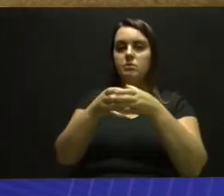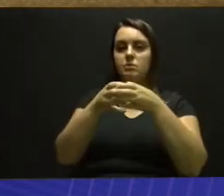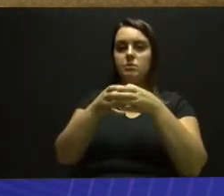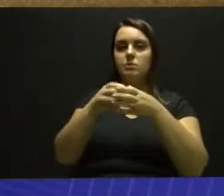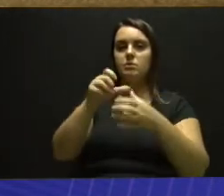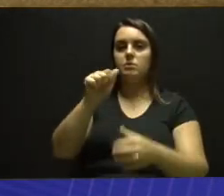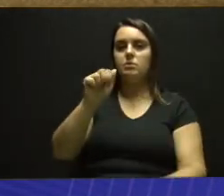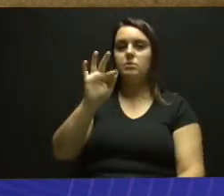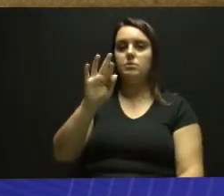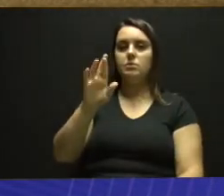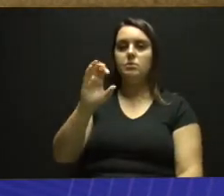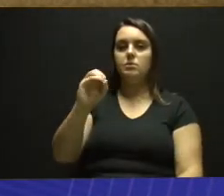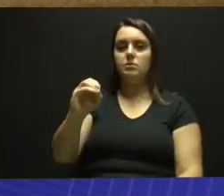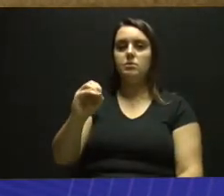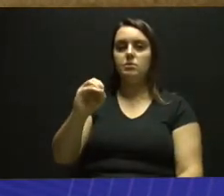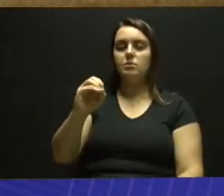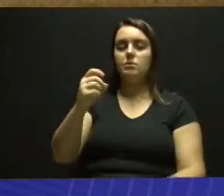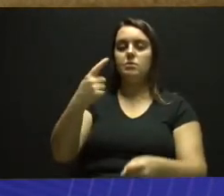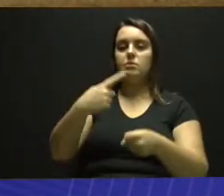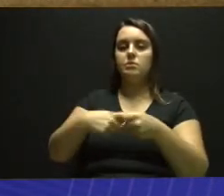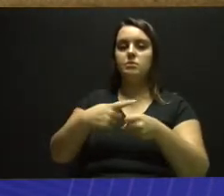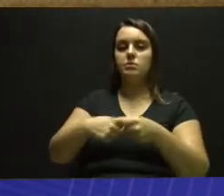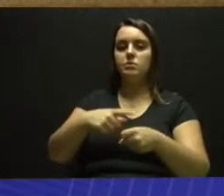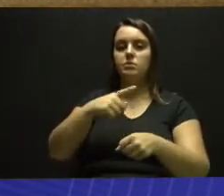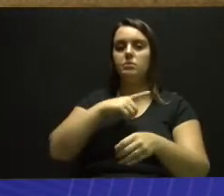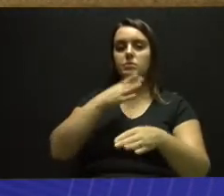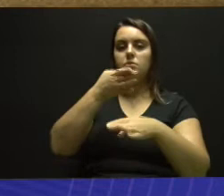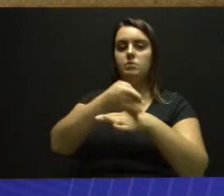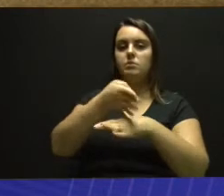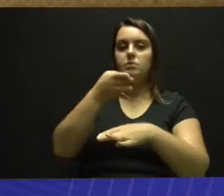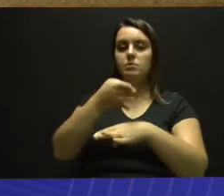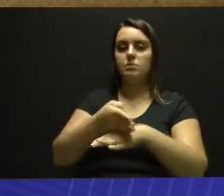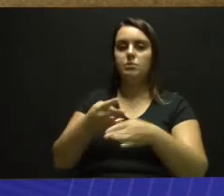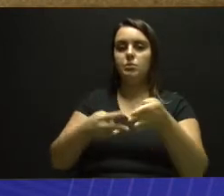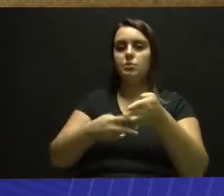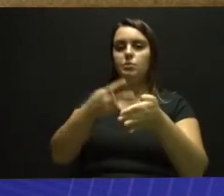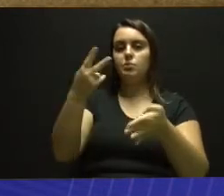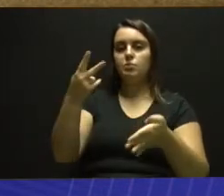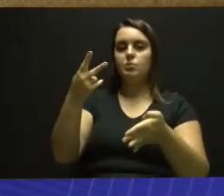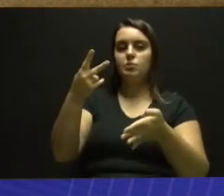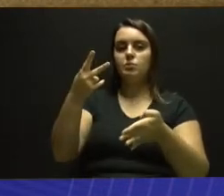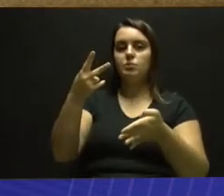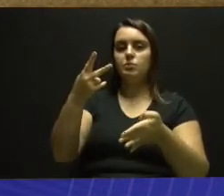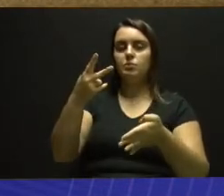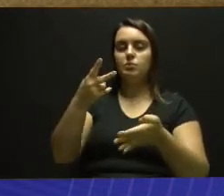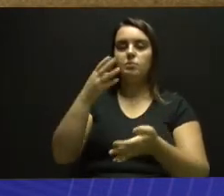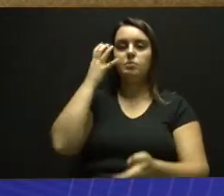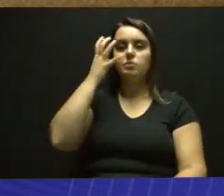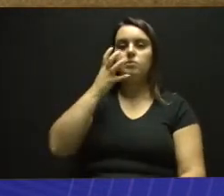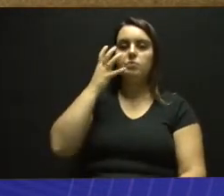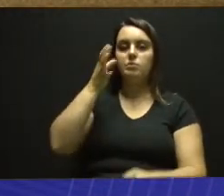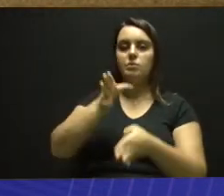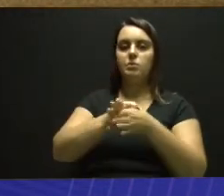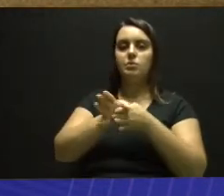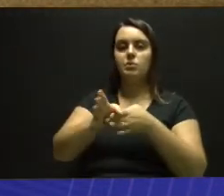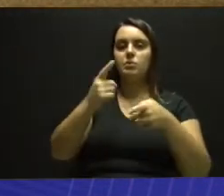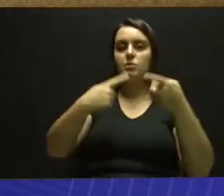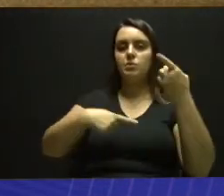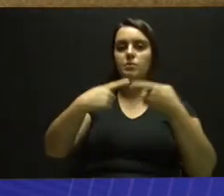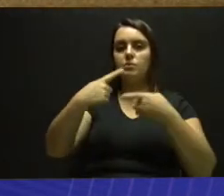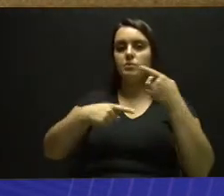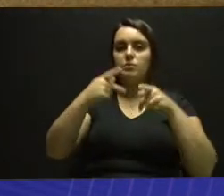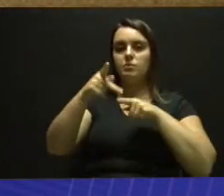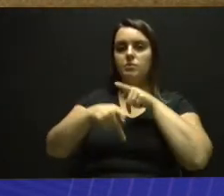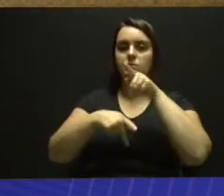do município além de ter participado no 2º seminário regional os conselhos das políticas